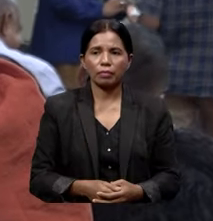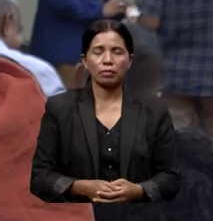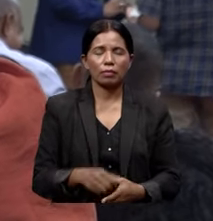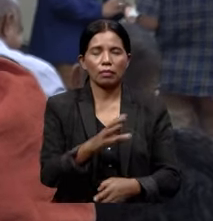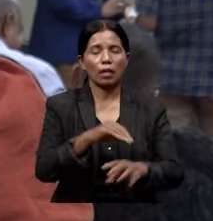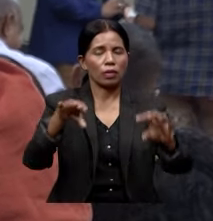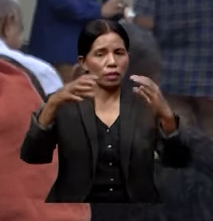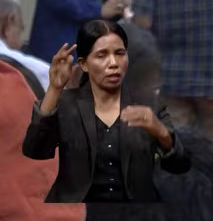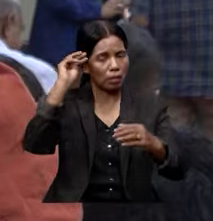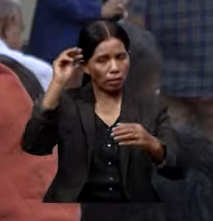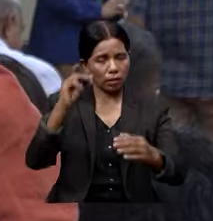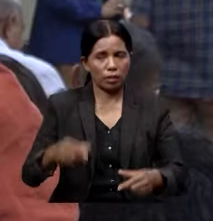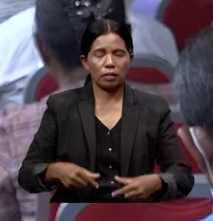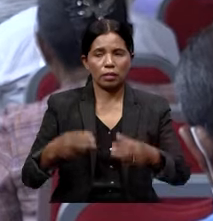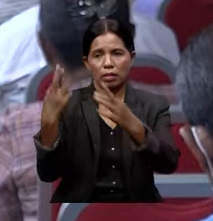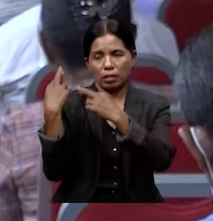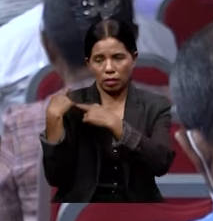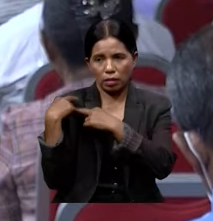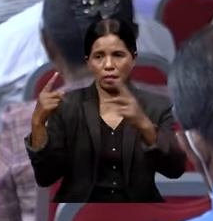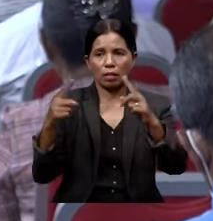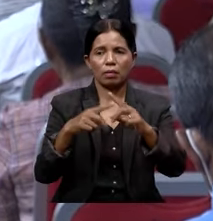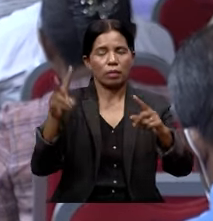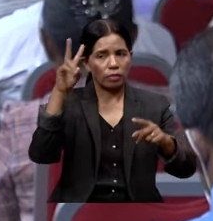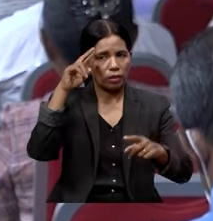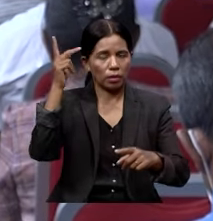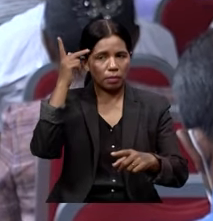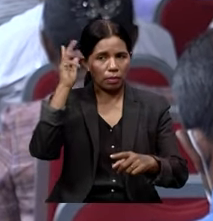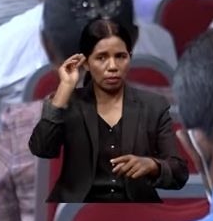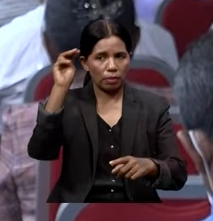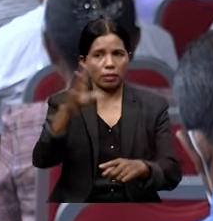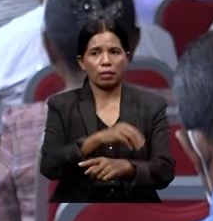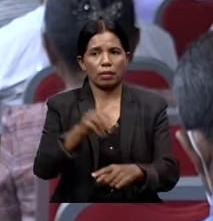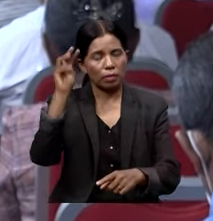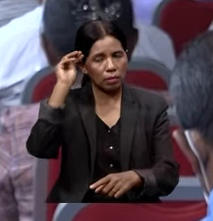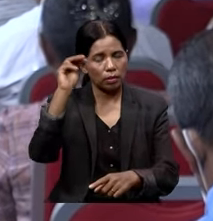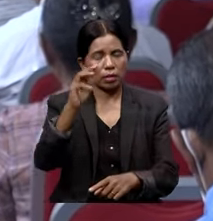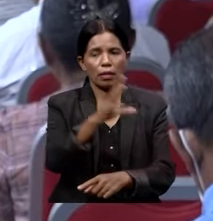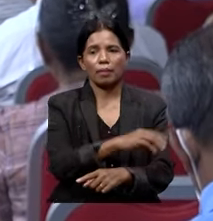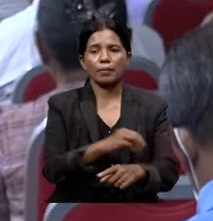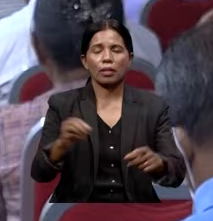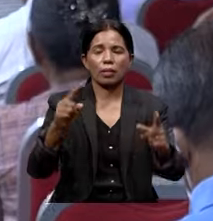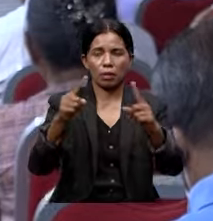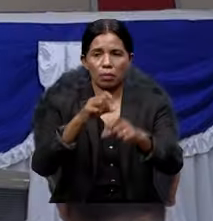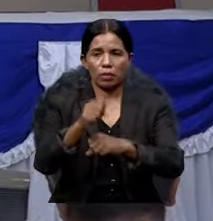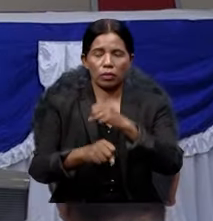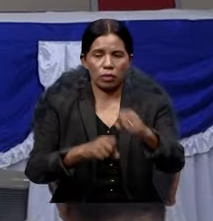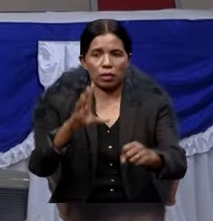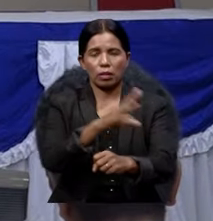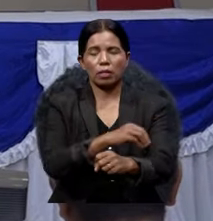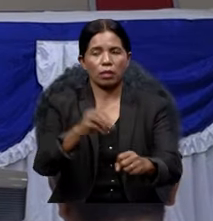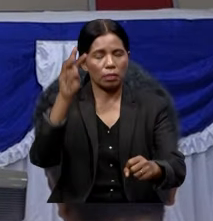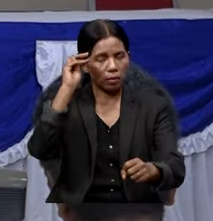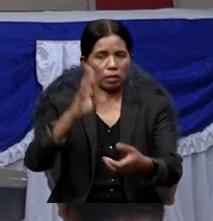Conselho Ministro atribui responsabilidade para vice-primeiro-ministro, ministro coordenador para assunto social, no